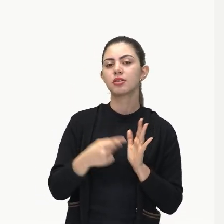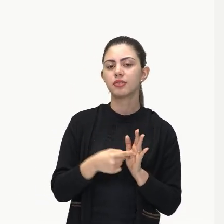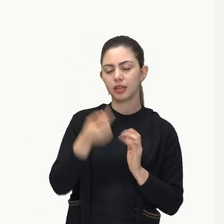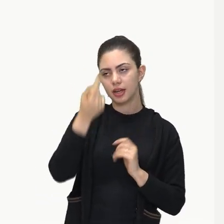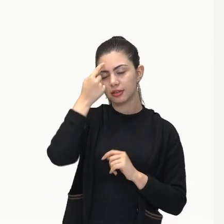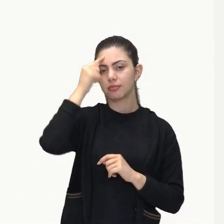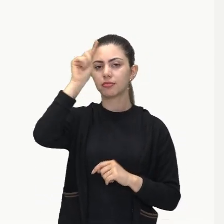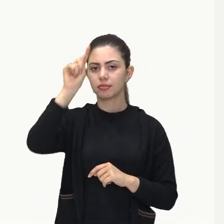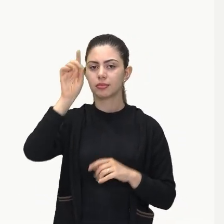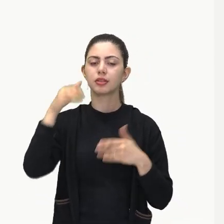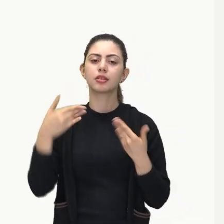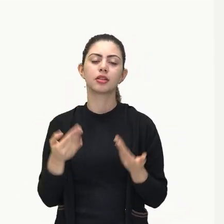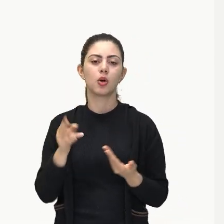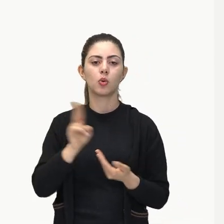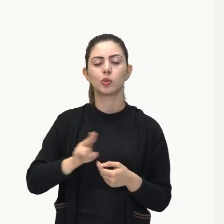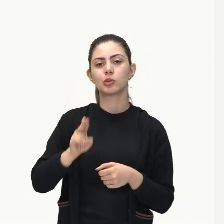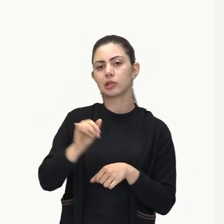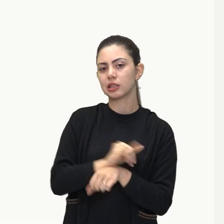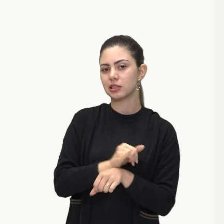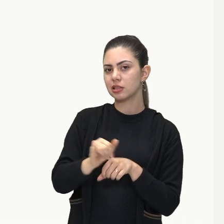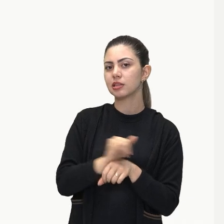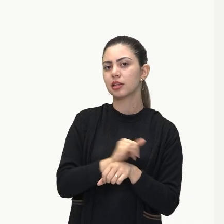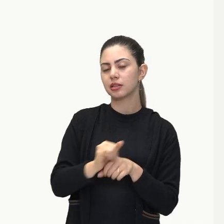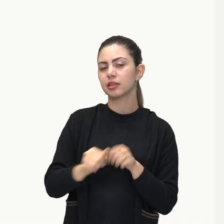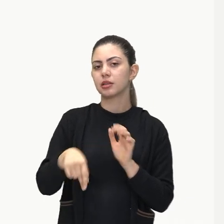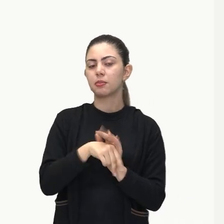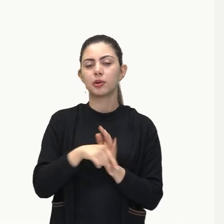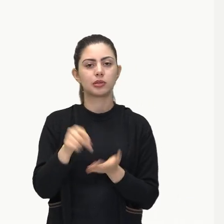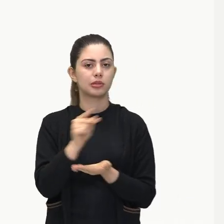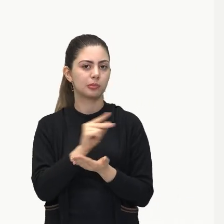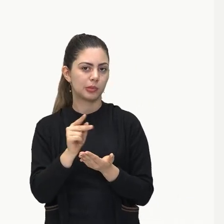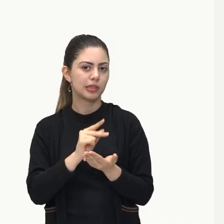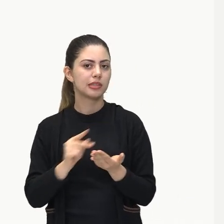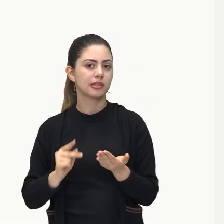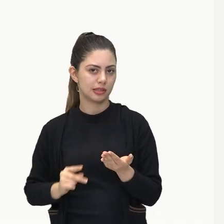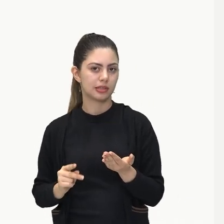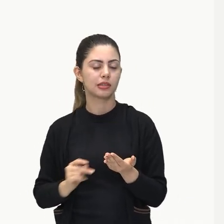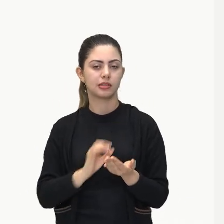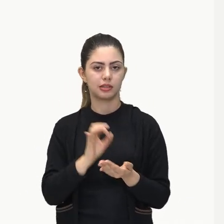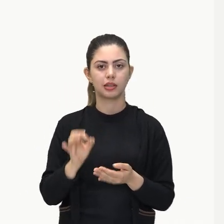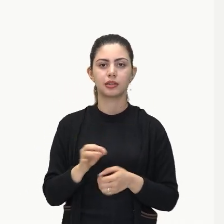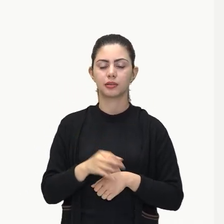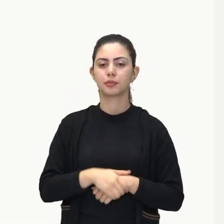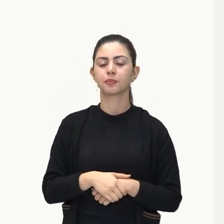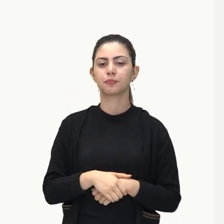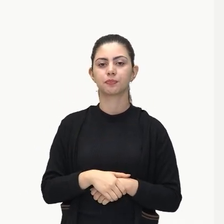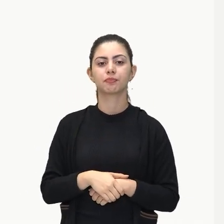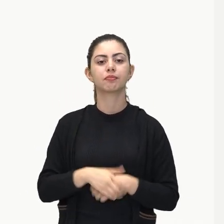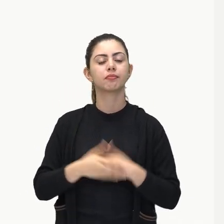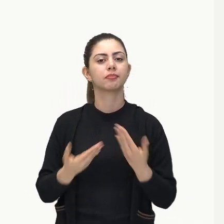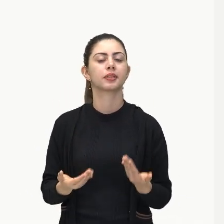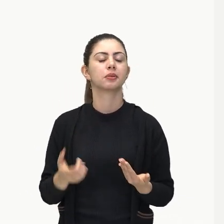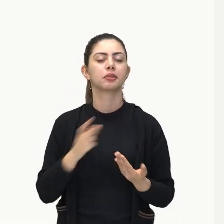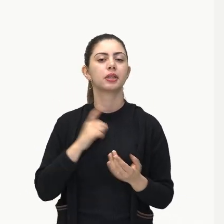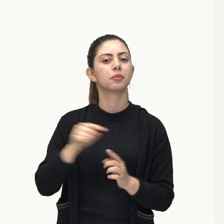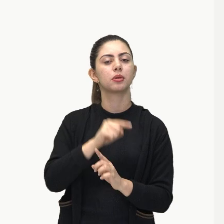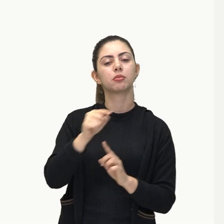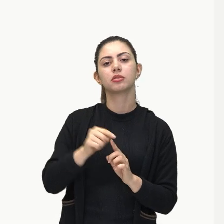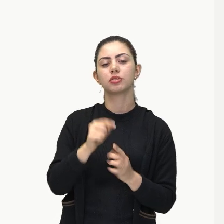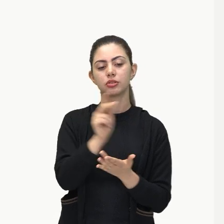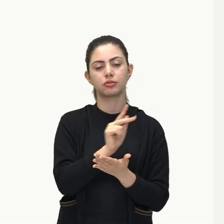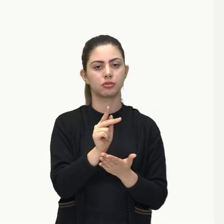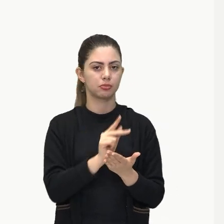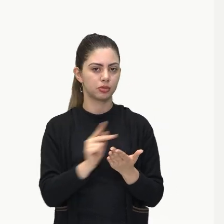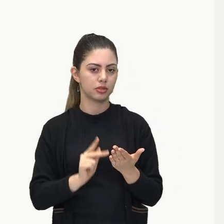ela utilizou das suas qualidades de poeta, de trabalho com a língua, com a linguagem, para que escreva.